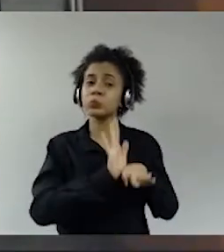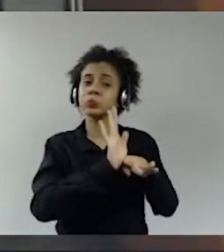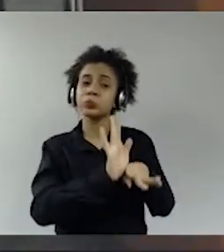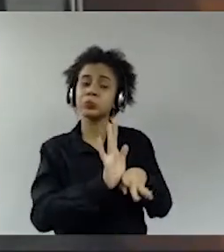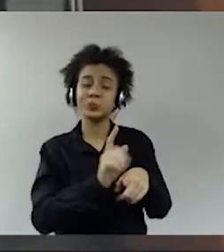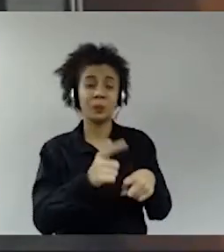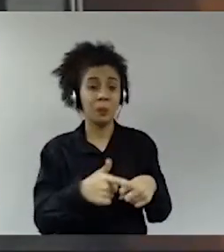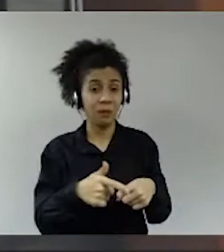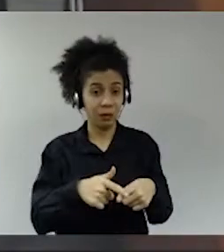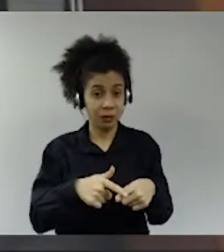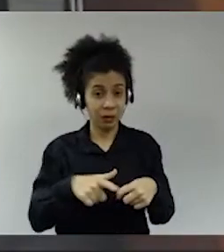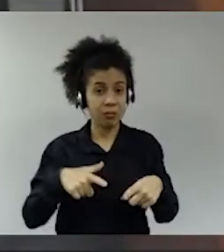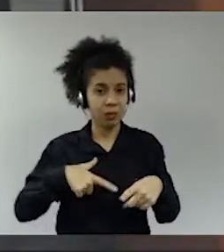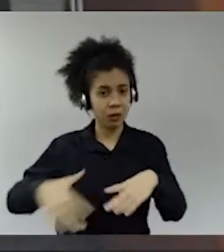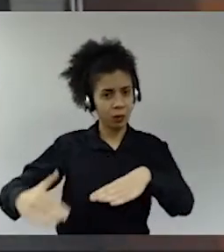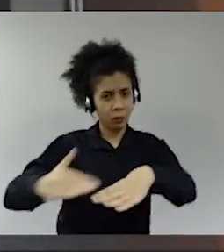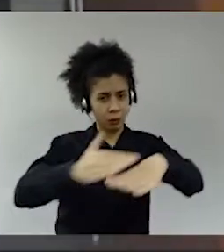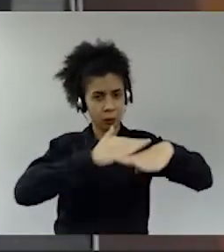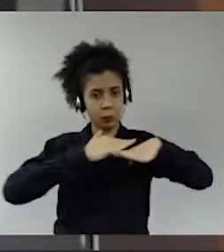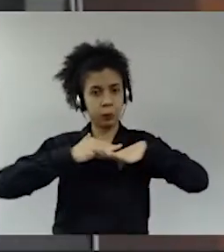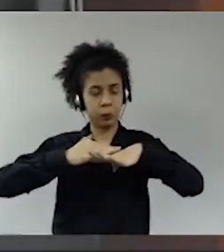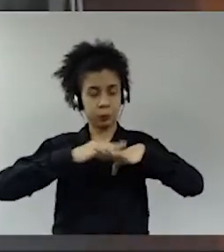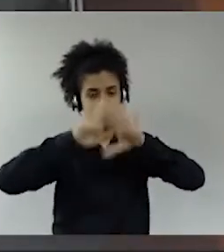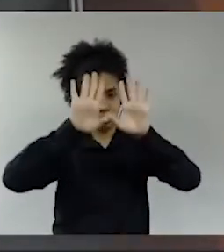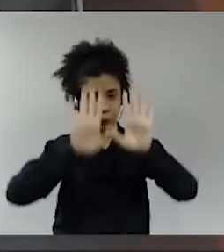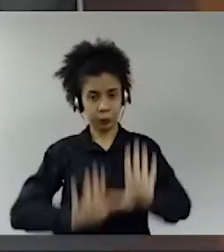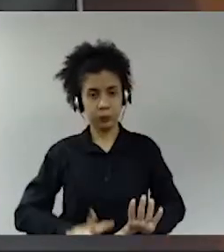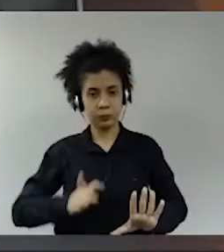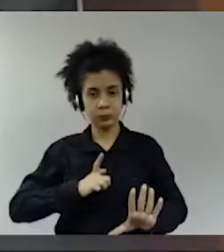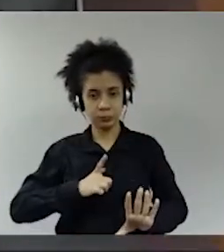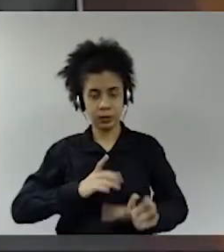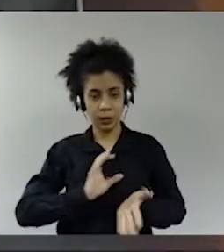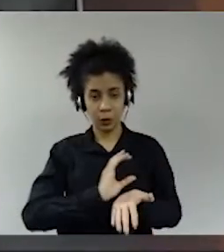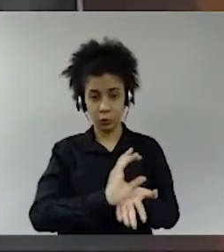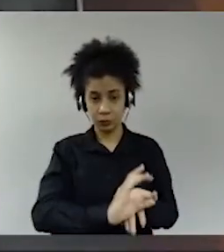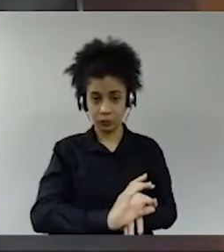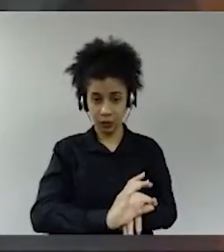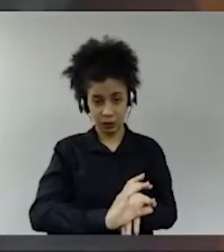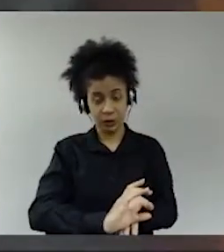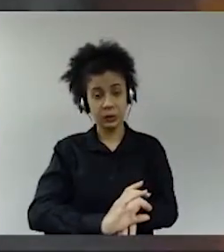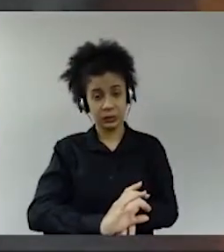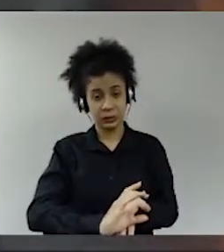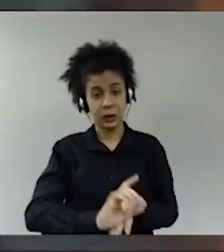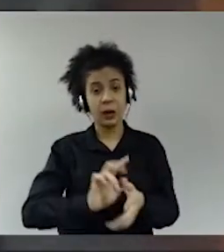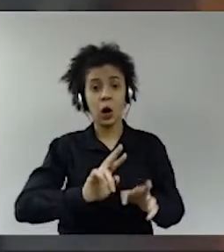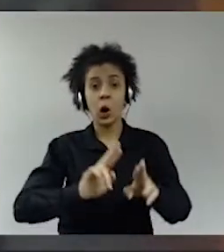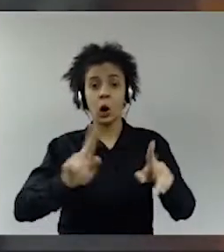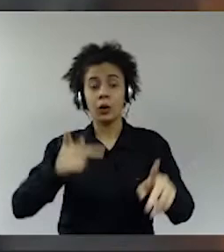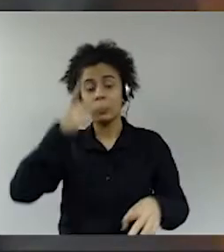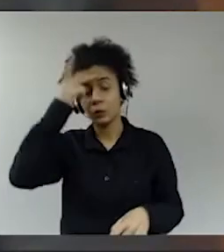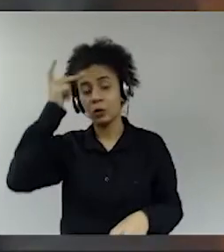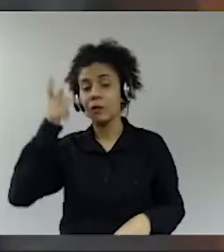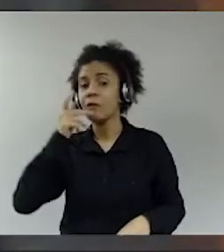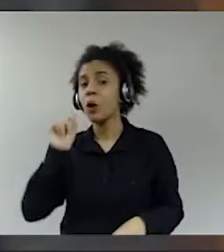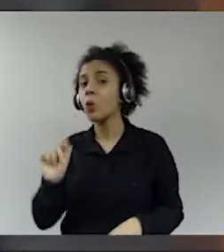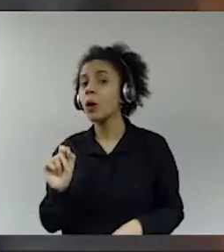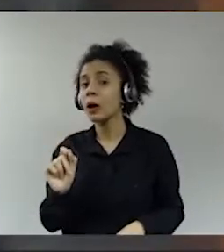uniformização absoluta das alíquotas, ao contrário do que se diz,